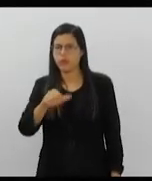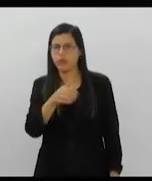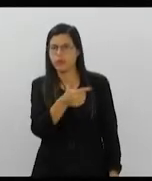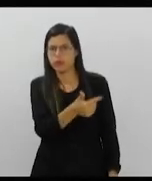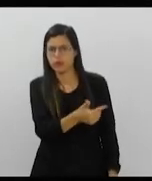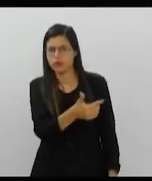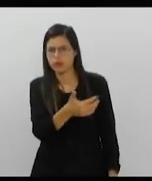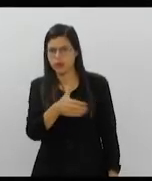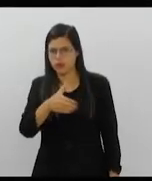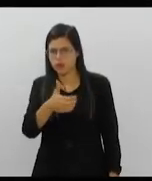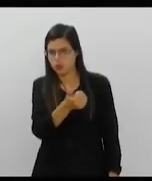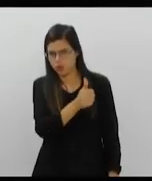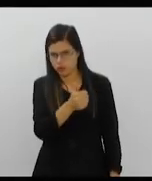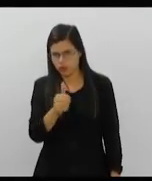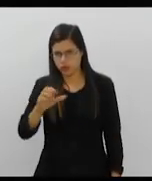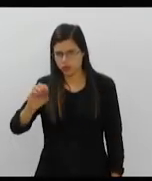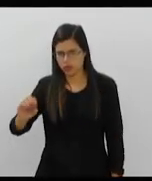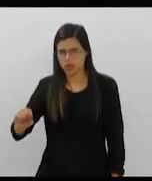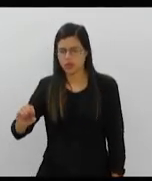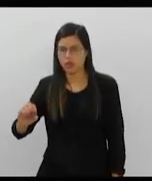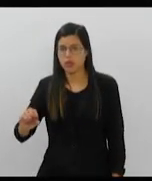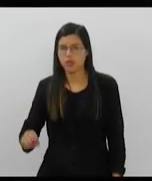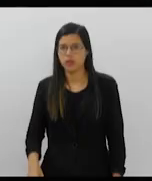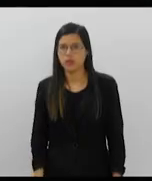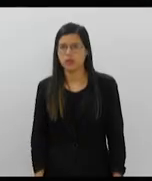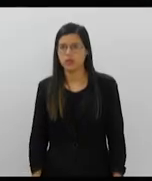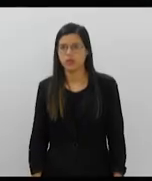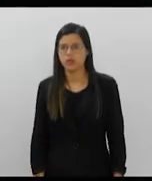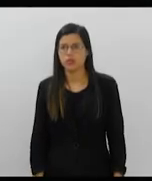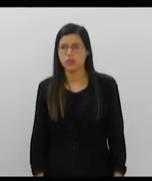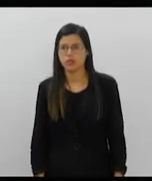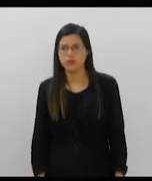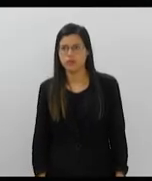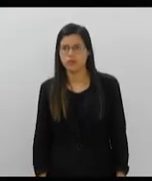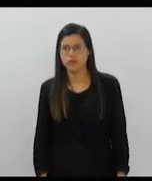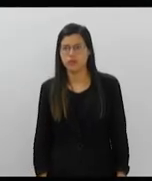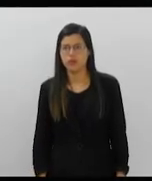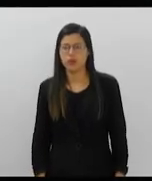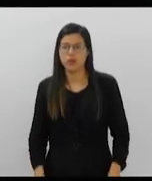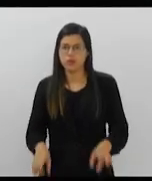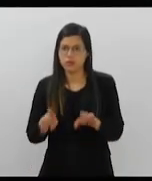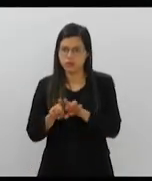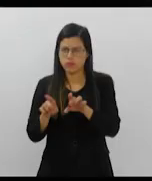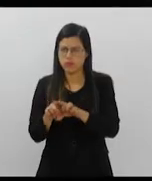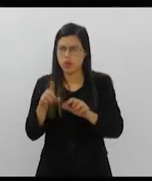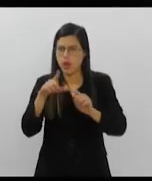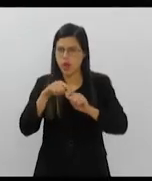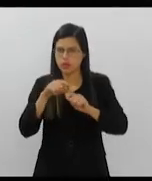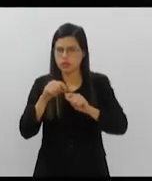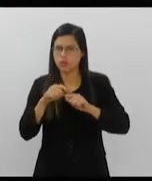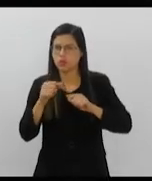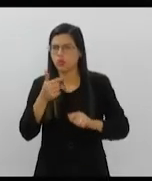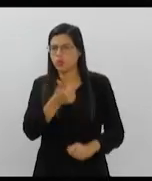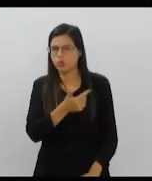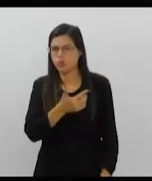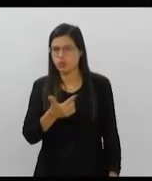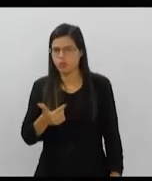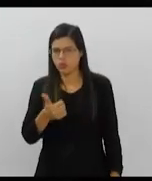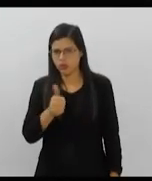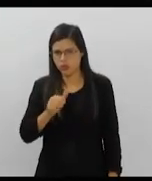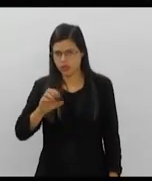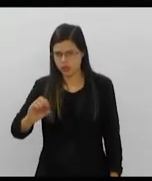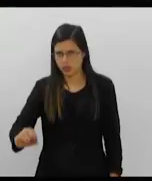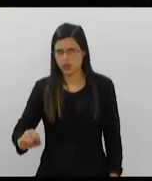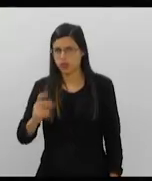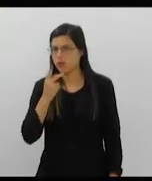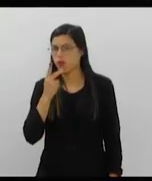e 210. E, especificamente, o artigo 210 diz o